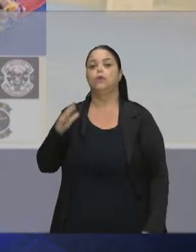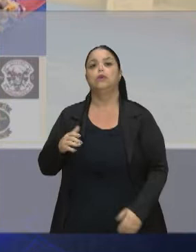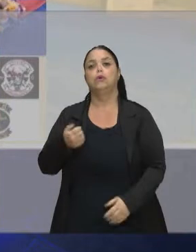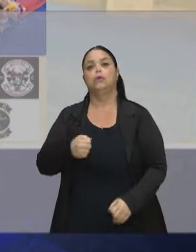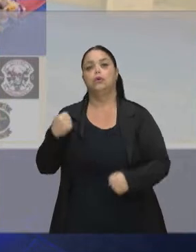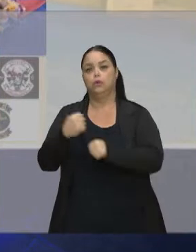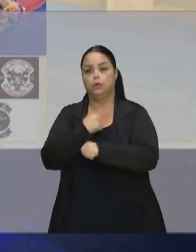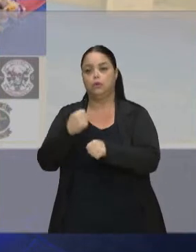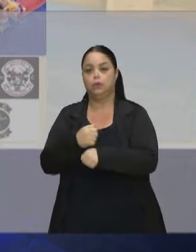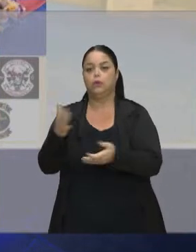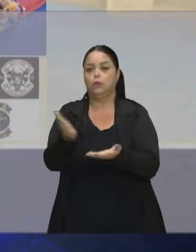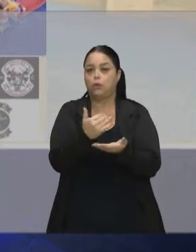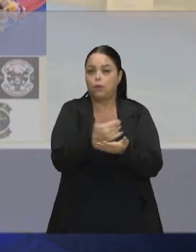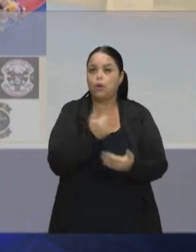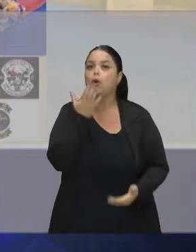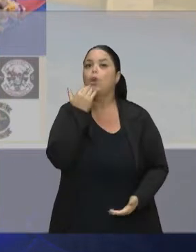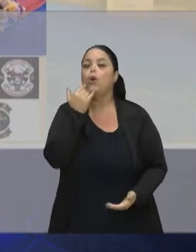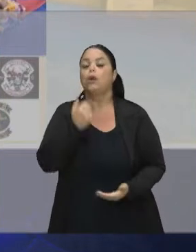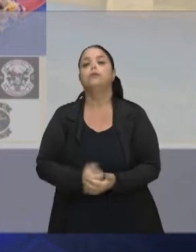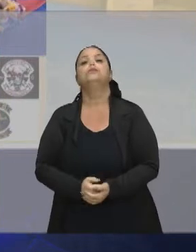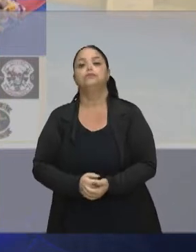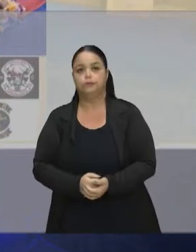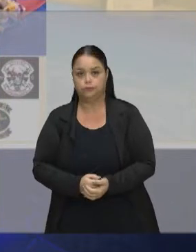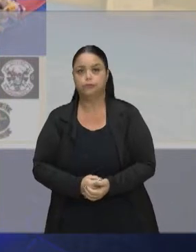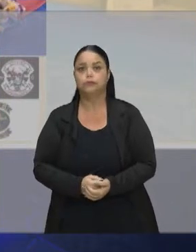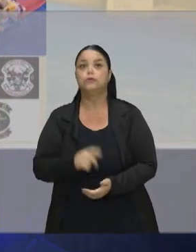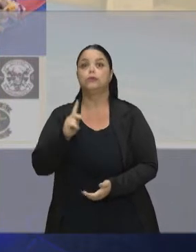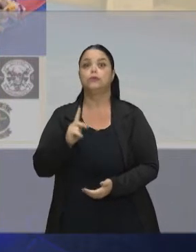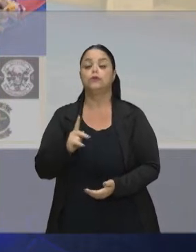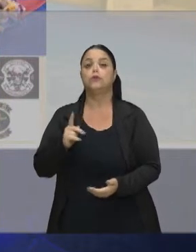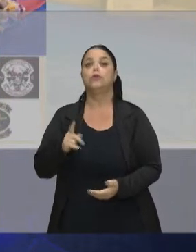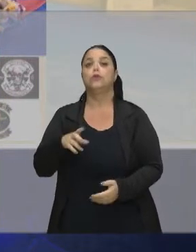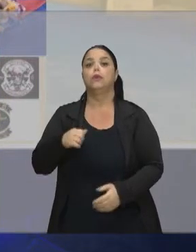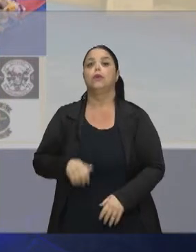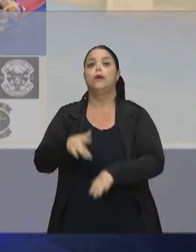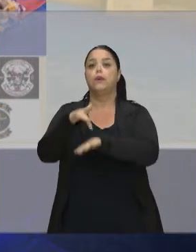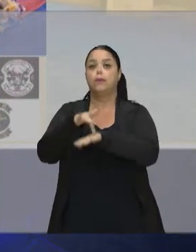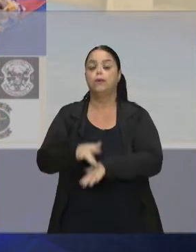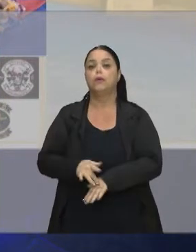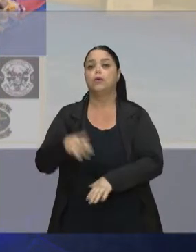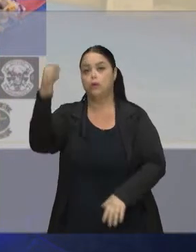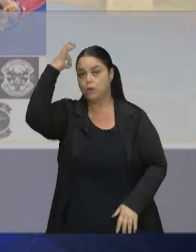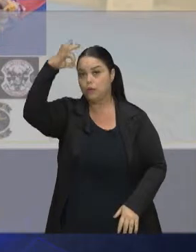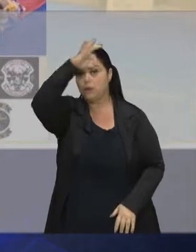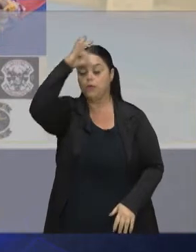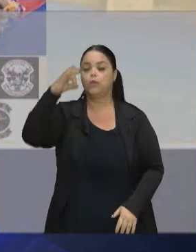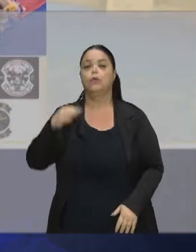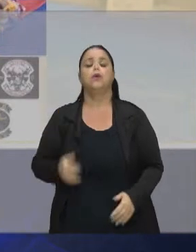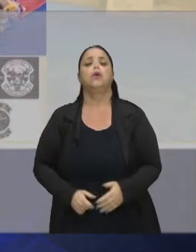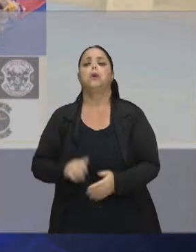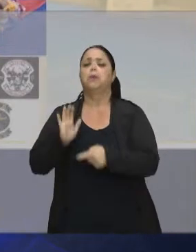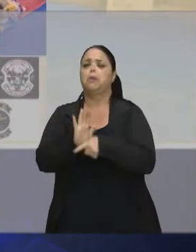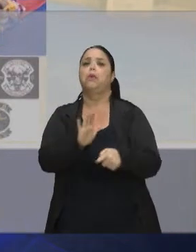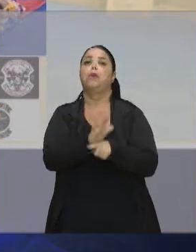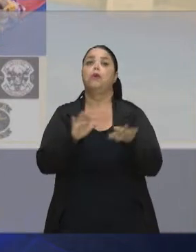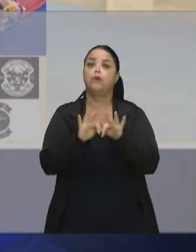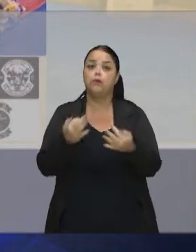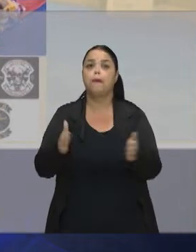que é de coleta de alimentos. Campanha do Paróquia Espírito Santo Sem Fome, que tem ajudado muitas